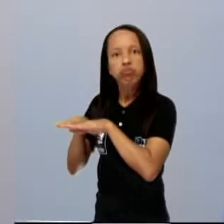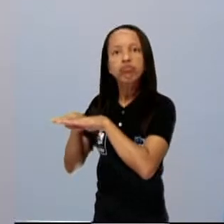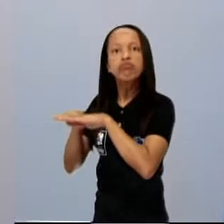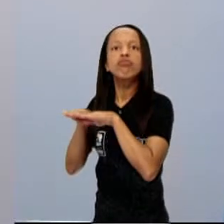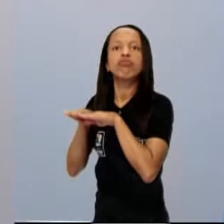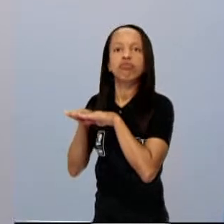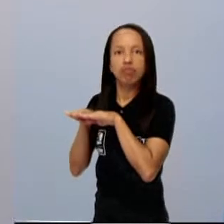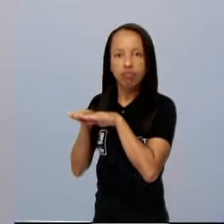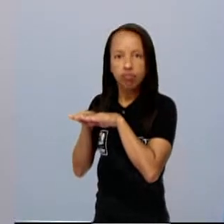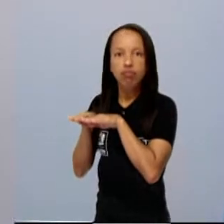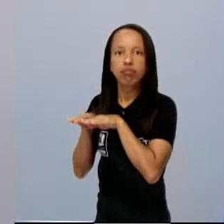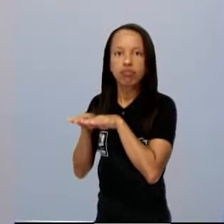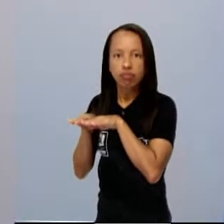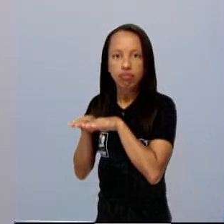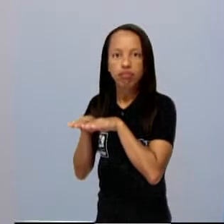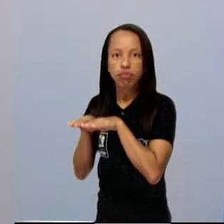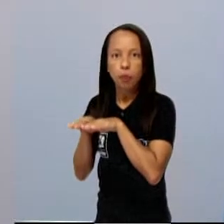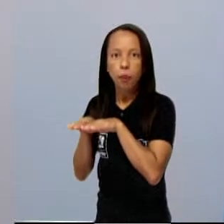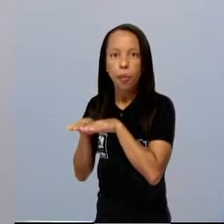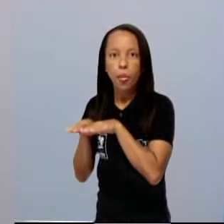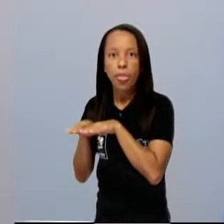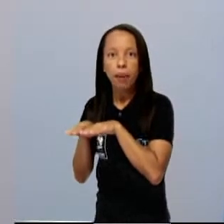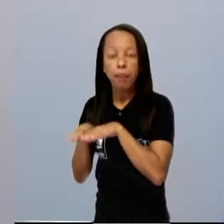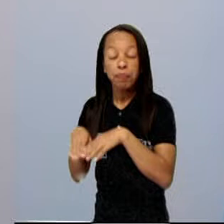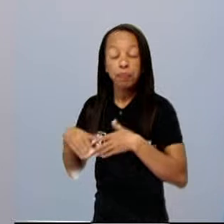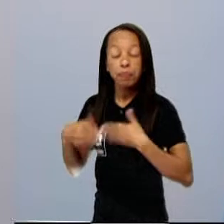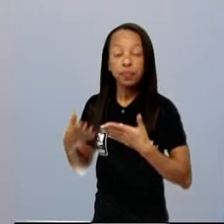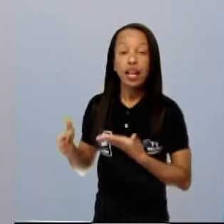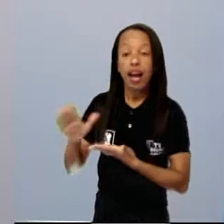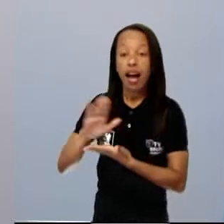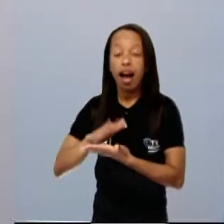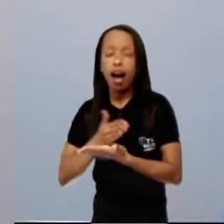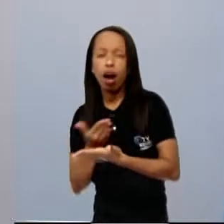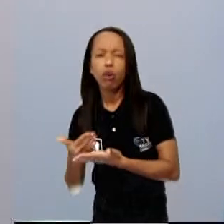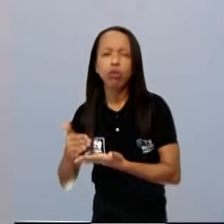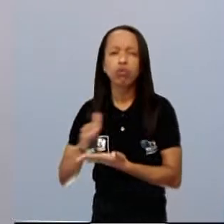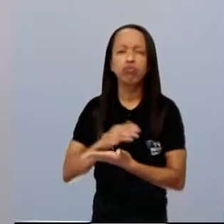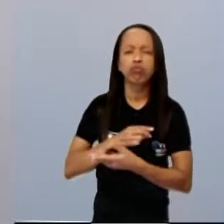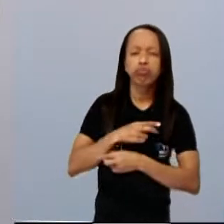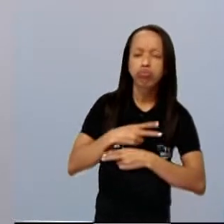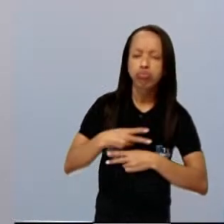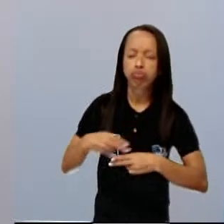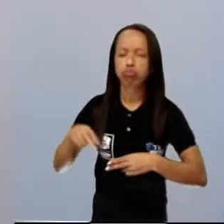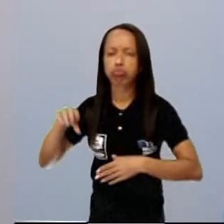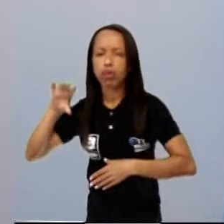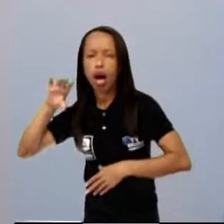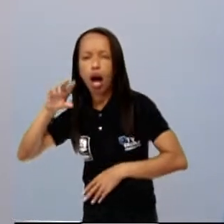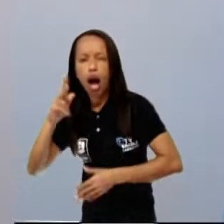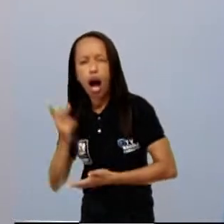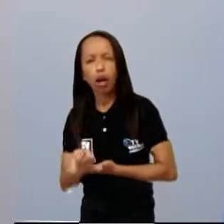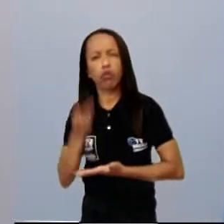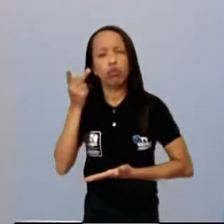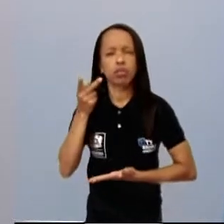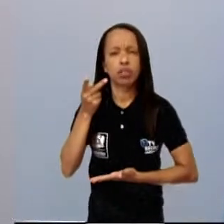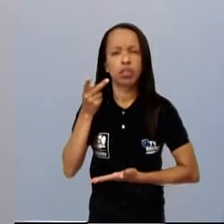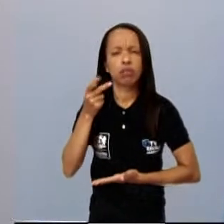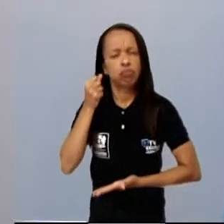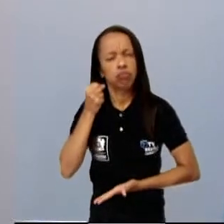Então, alguns eventos aconteceram dentro dessa primeira fase que